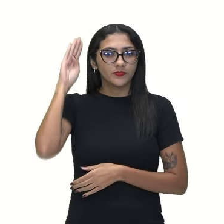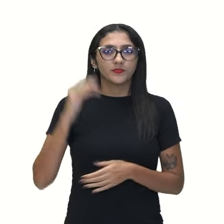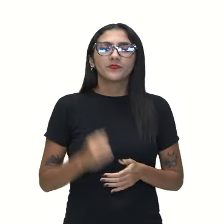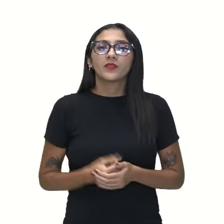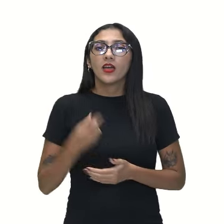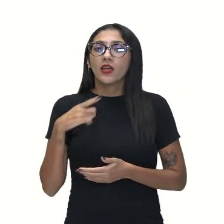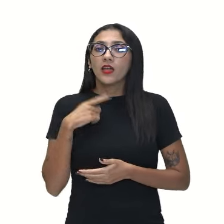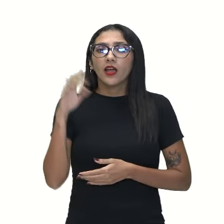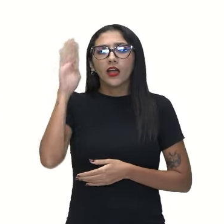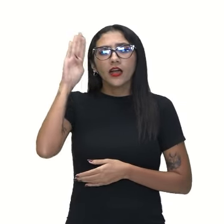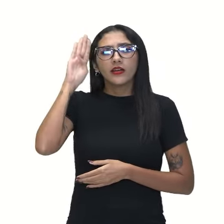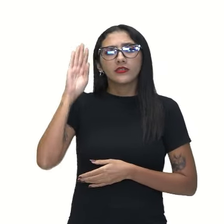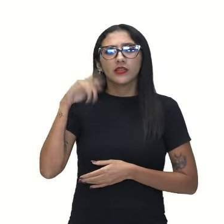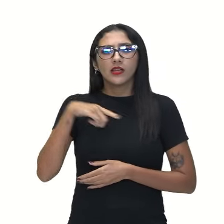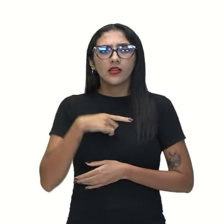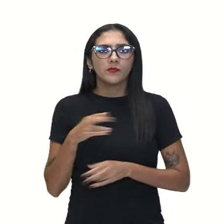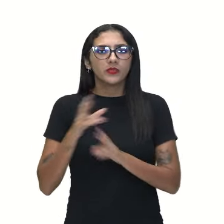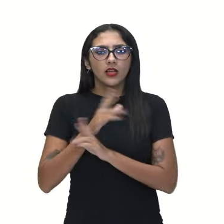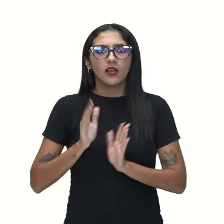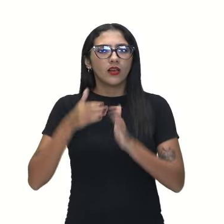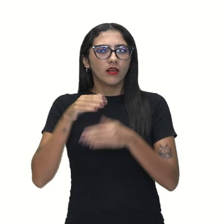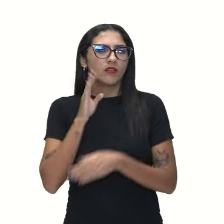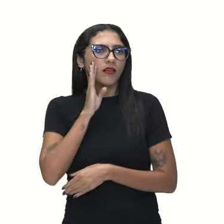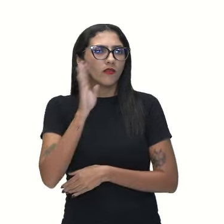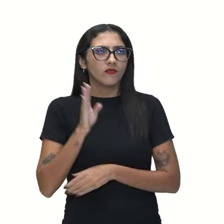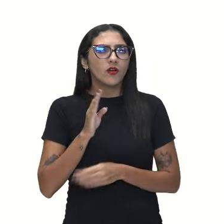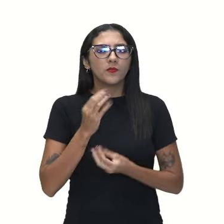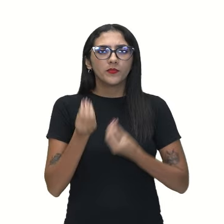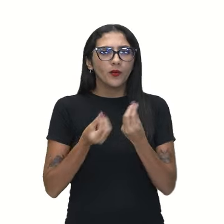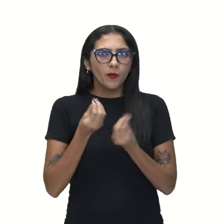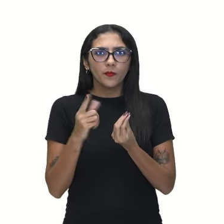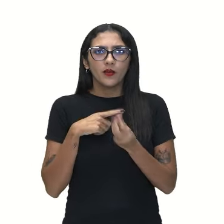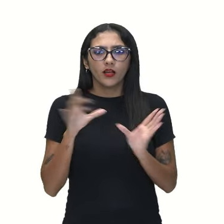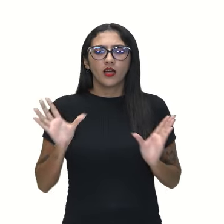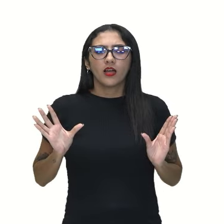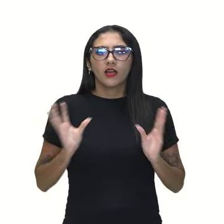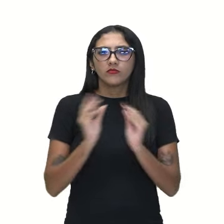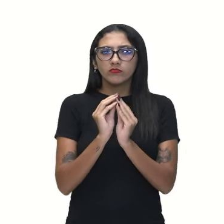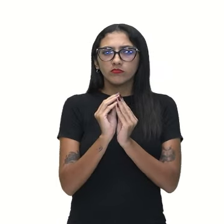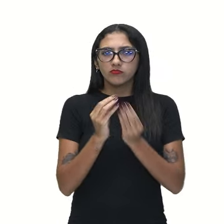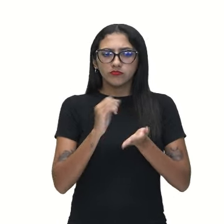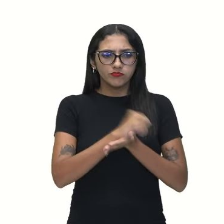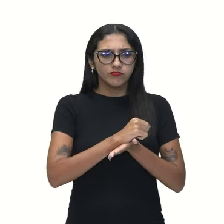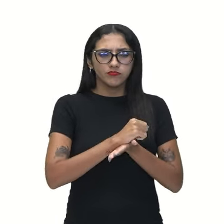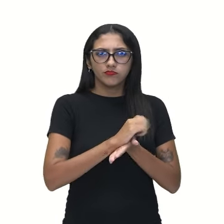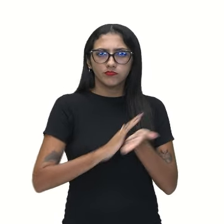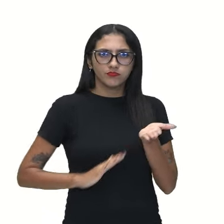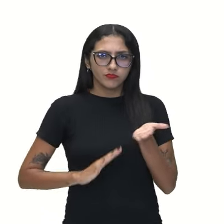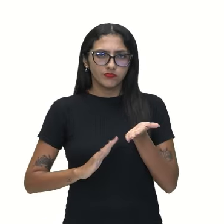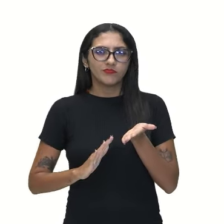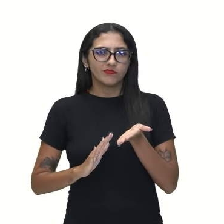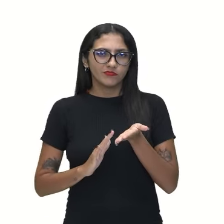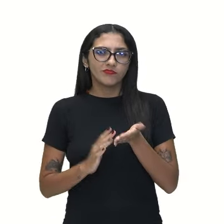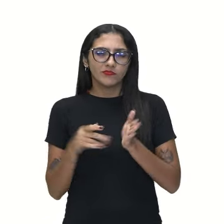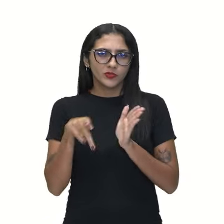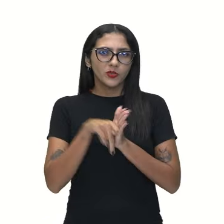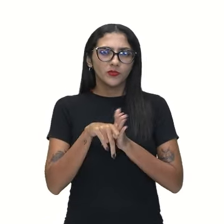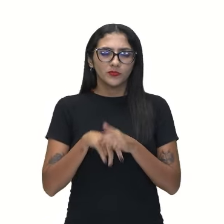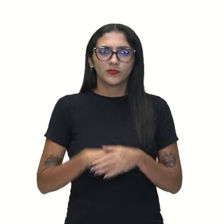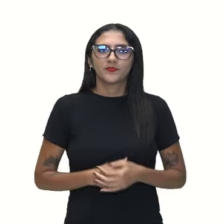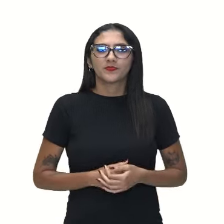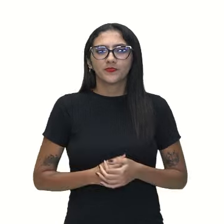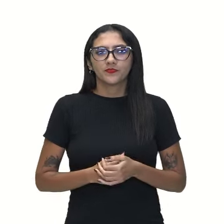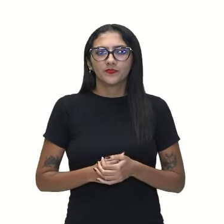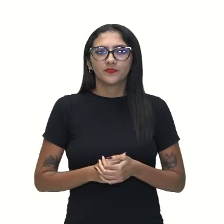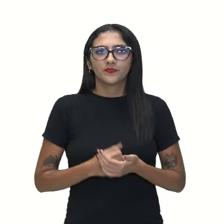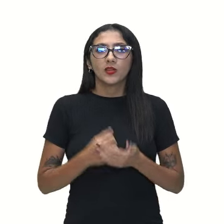justamente se dedicar a resumir trabalhos acadêmicos. Então, daqui a pouco, vocês